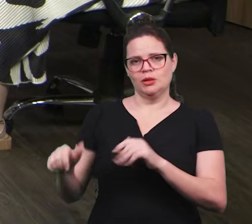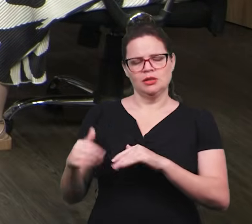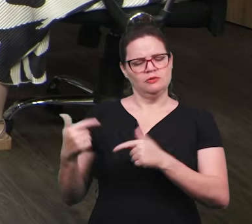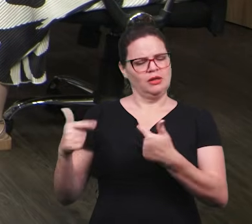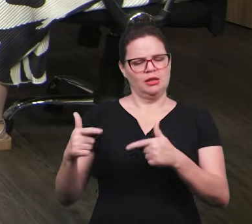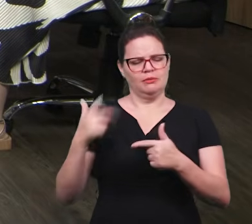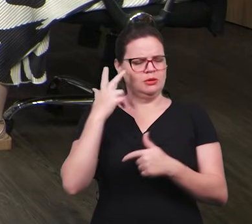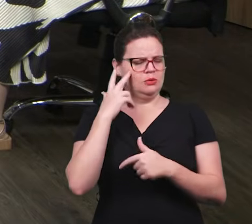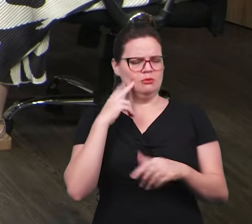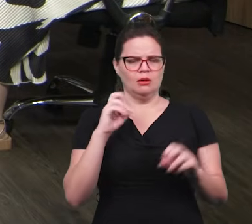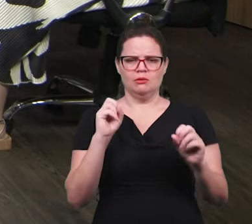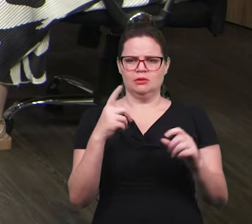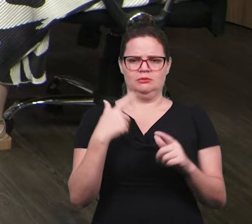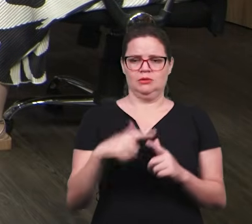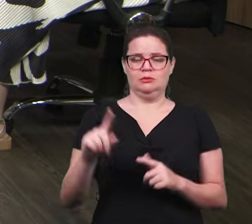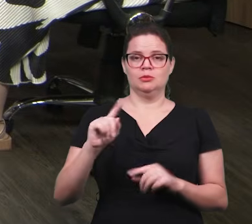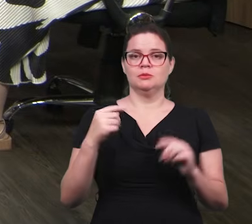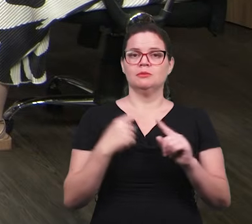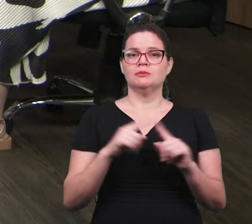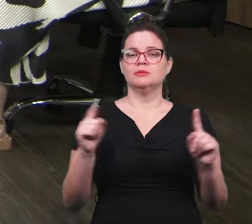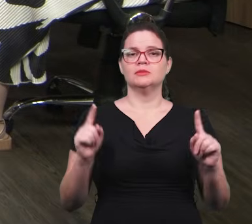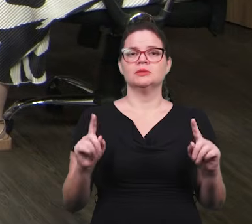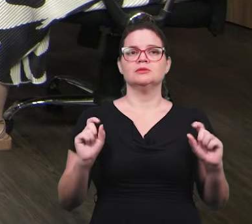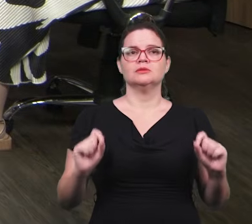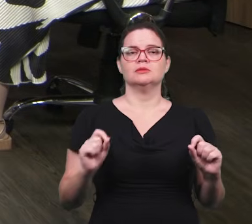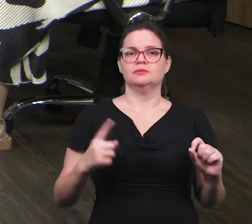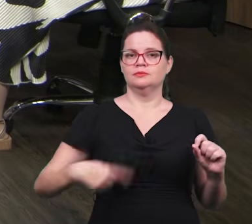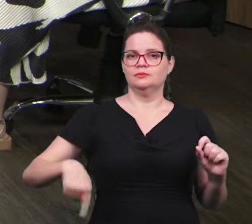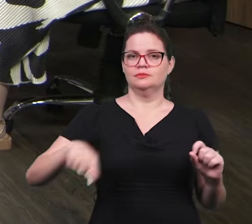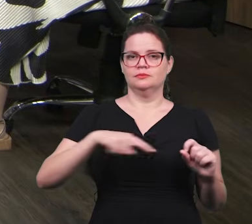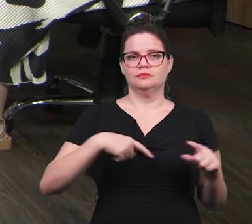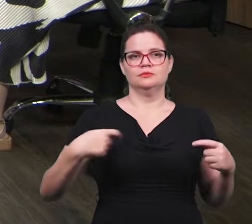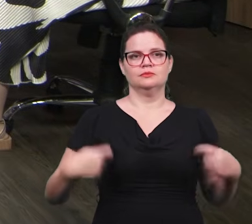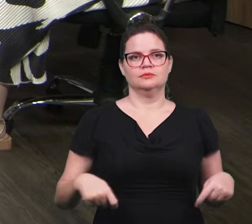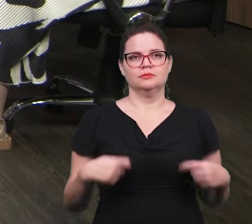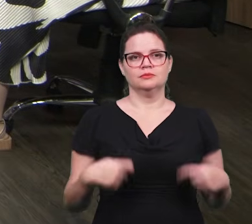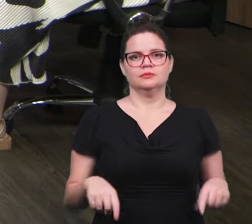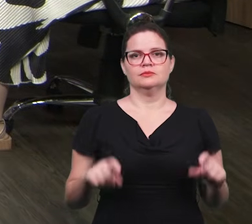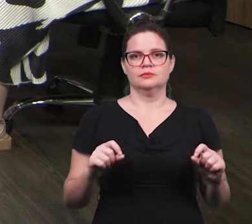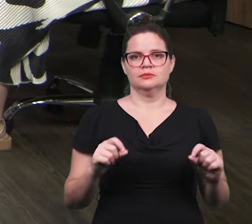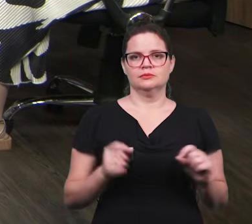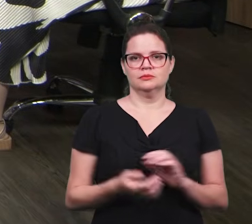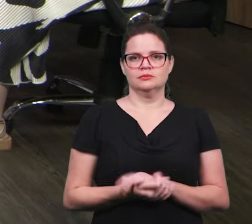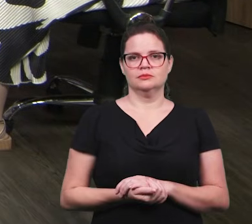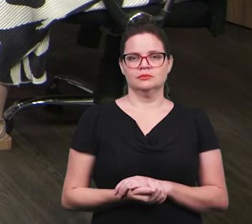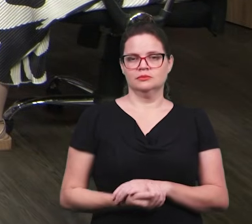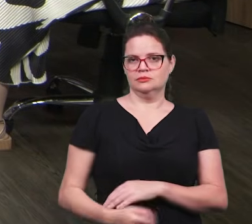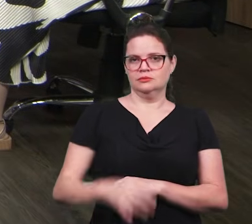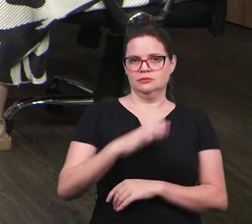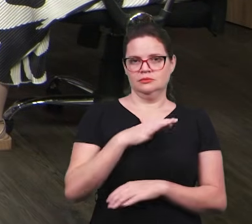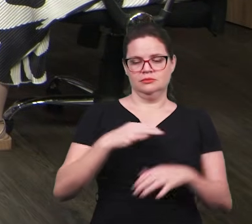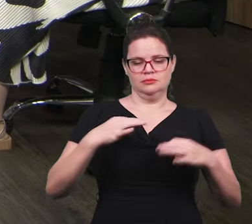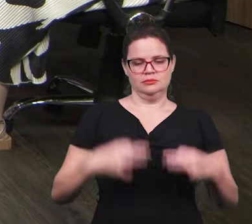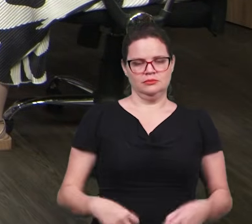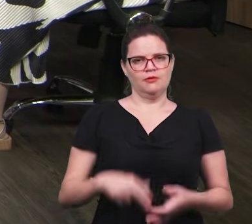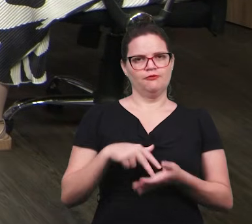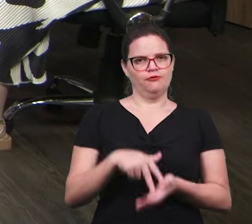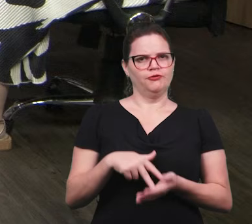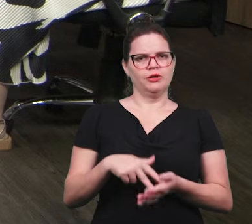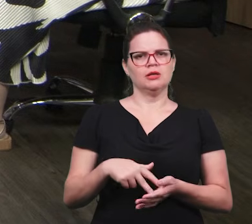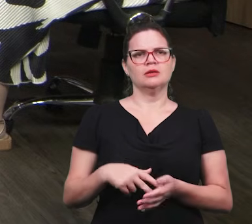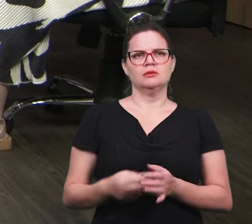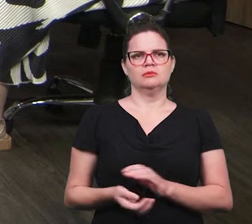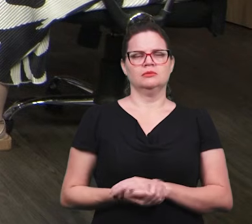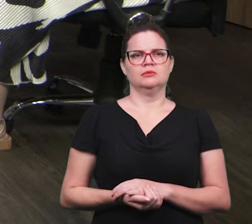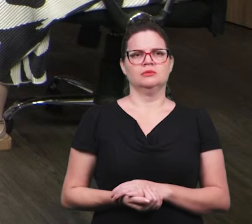agora, nós não podemos, nós temos que ter um posicionamento firme. Naturalmente